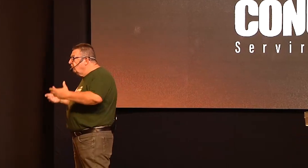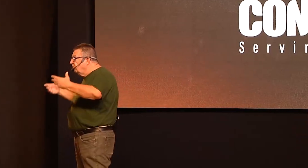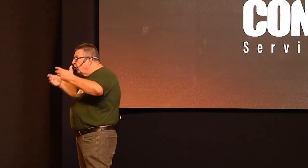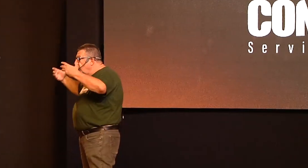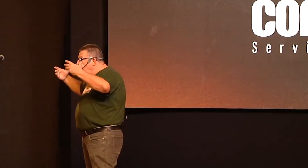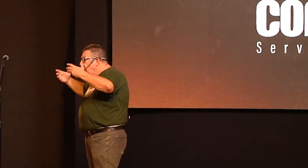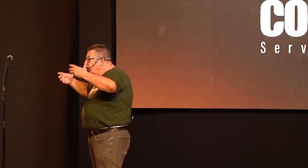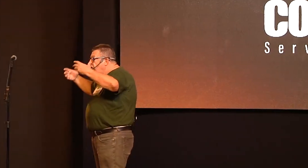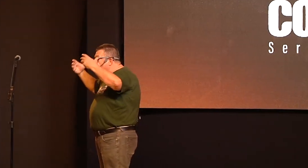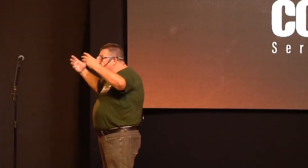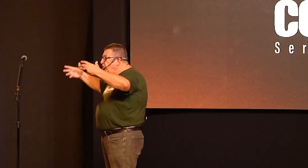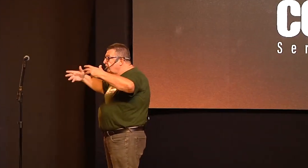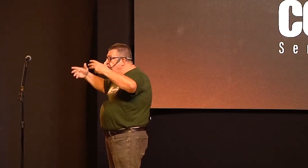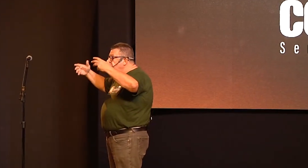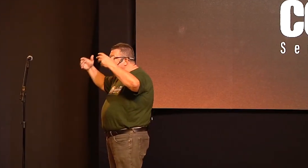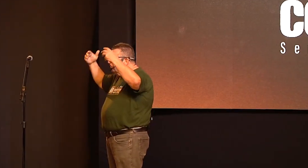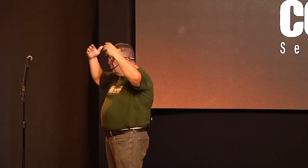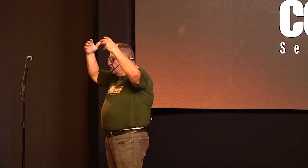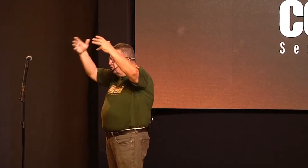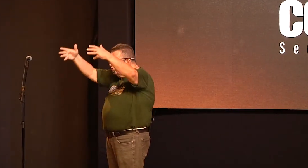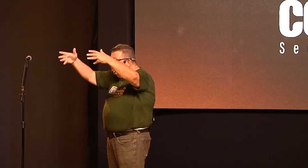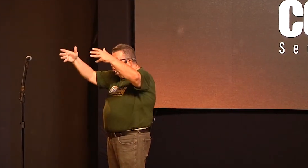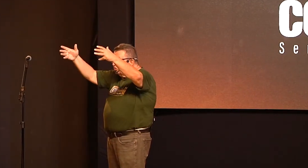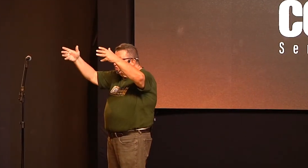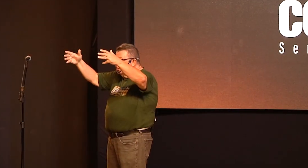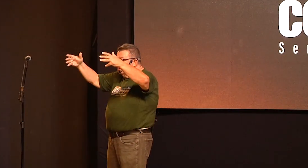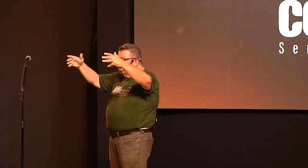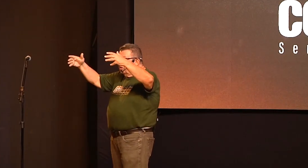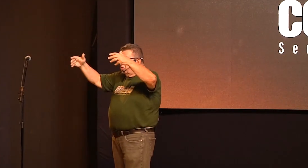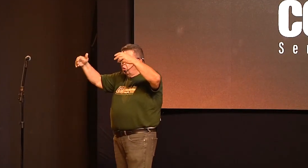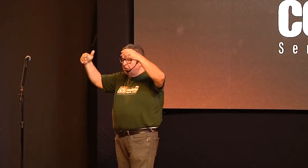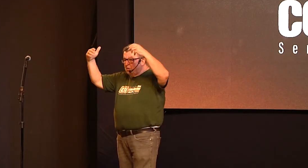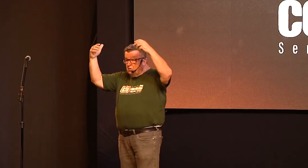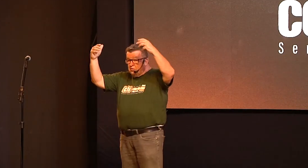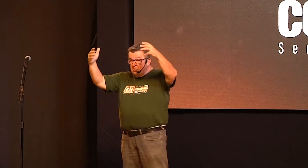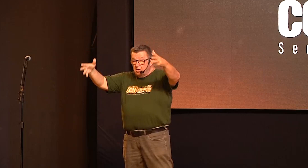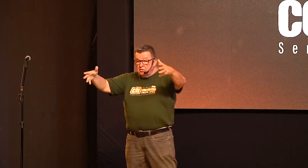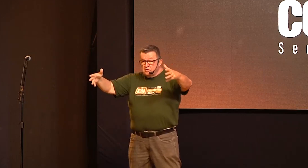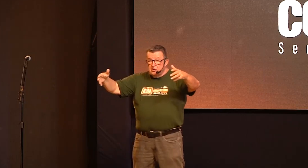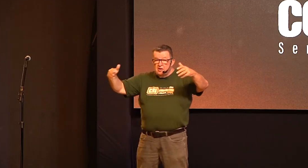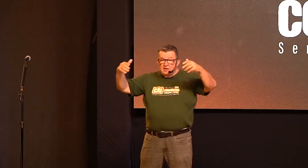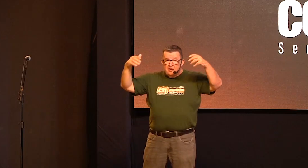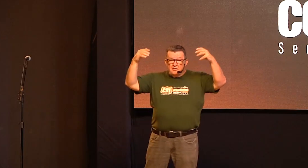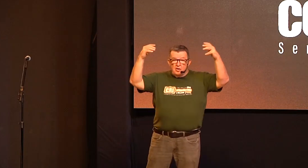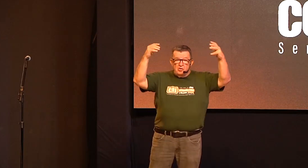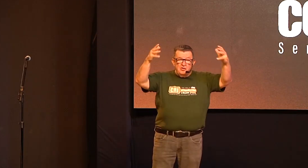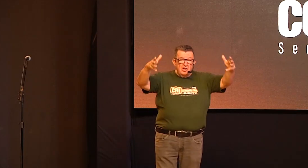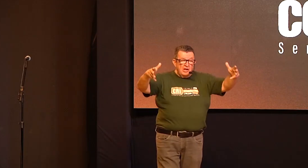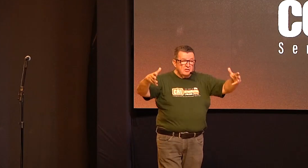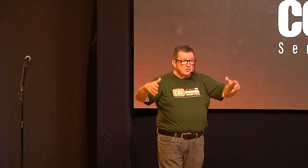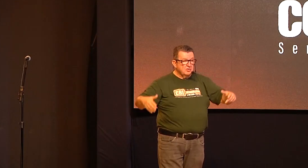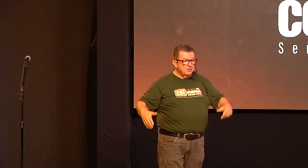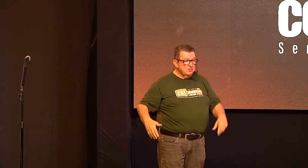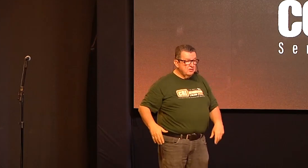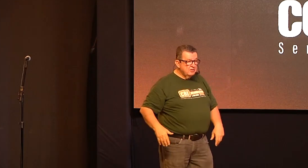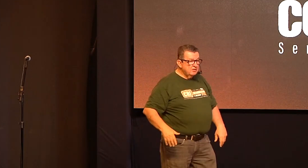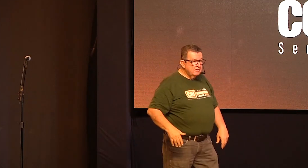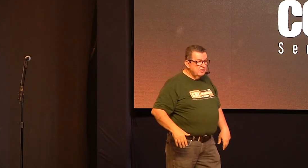Senhor, meu irmão, como estão os muros? Como estão meus irmãos que estavam